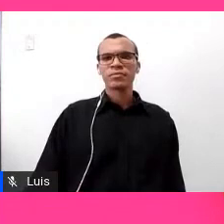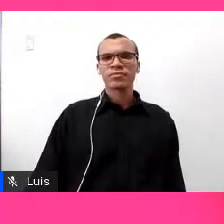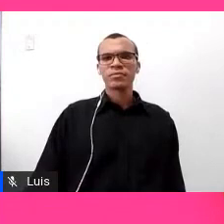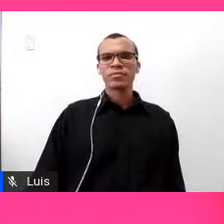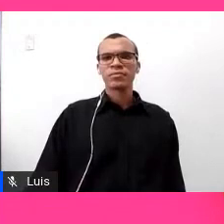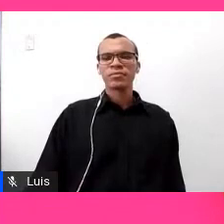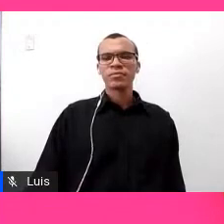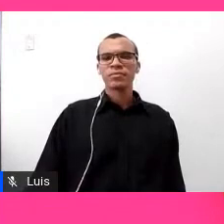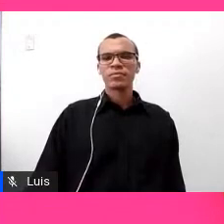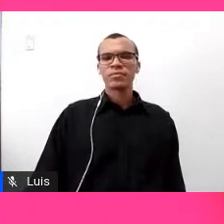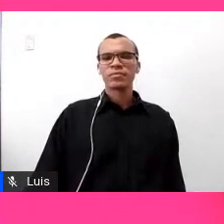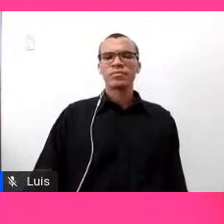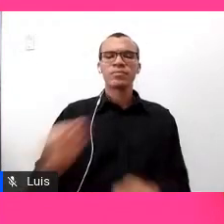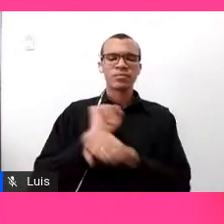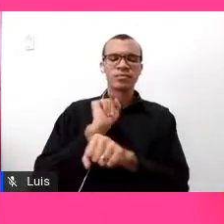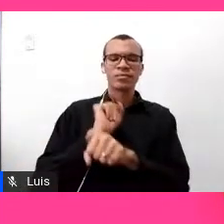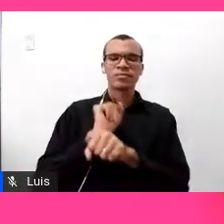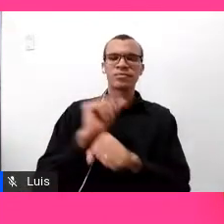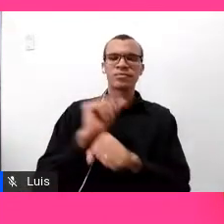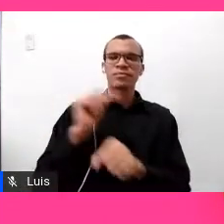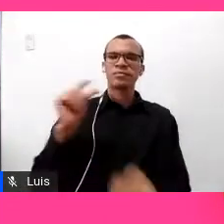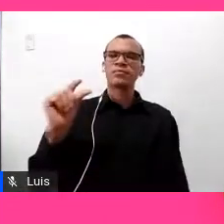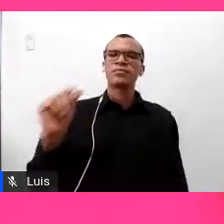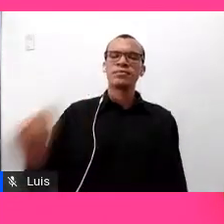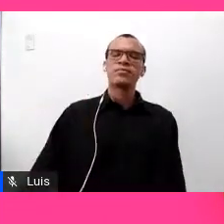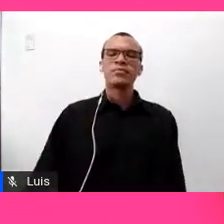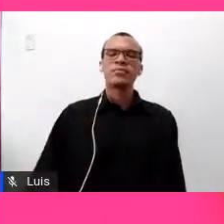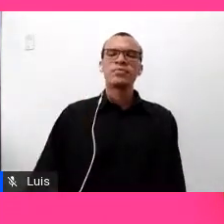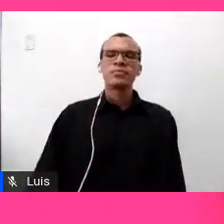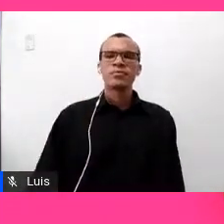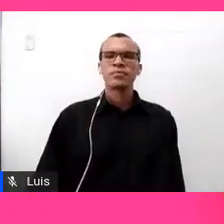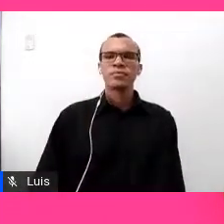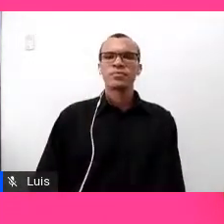Só um momentinho, por favor.